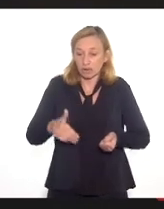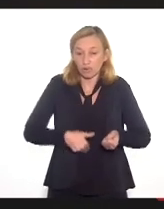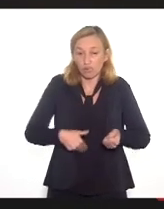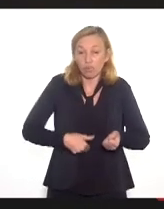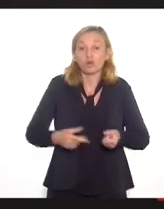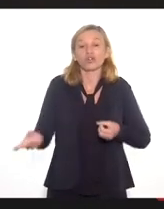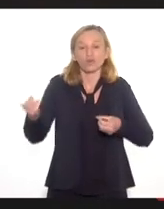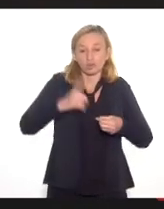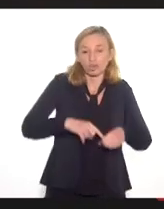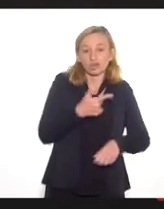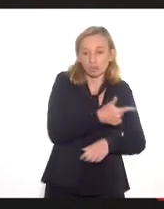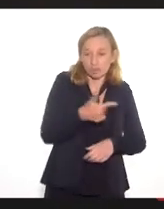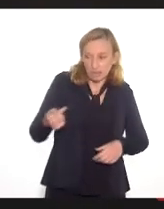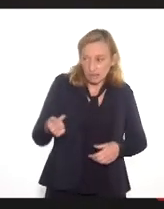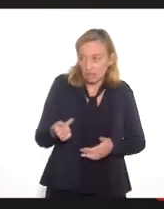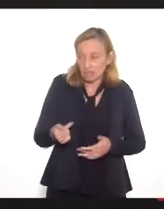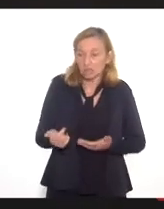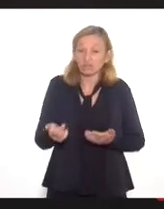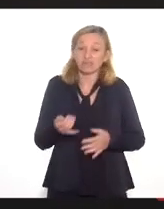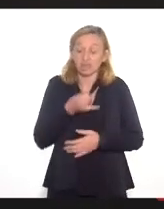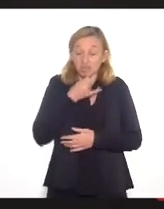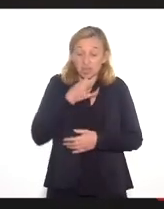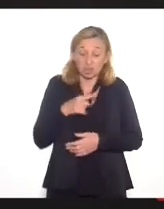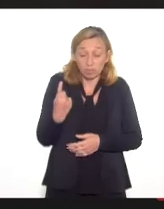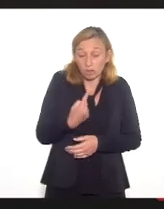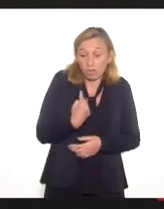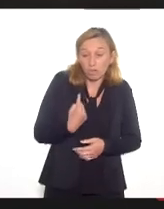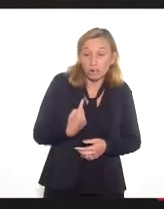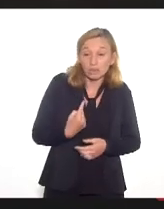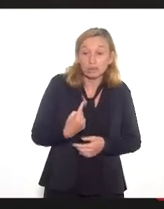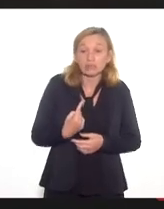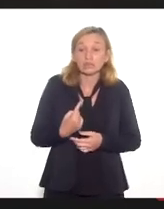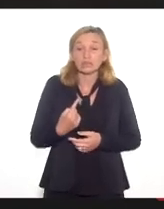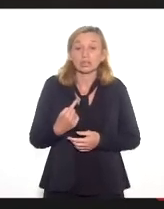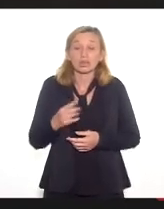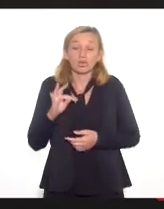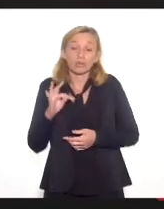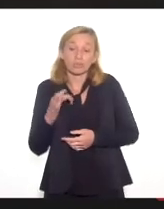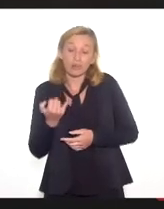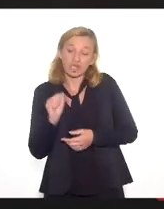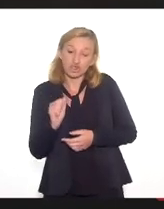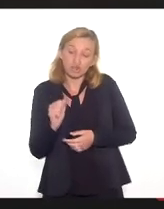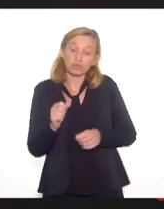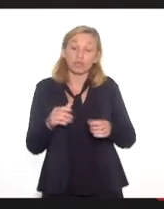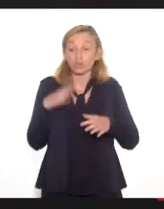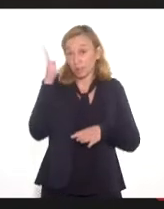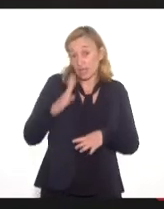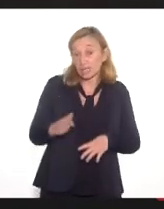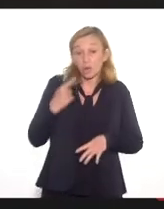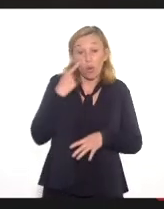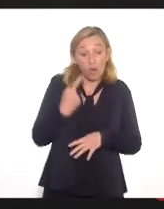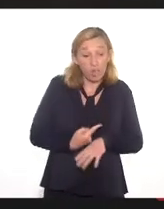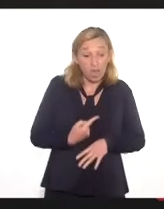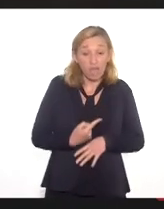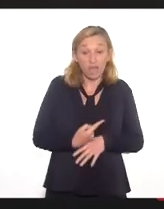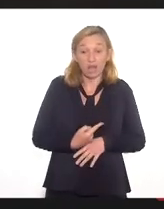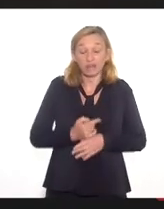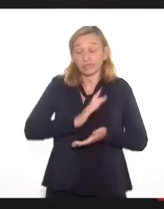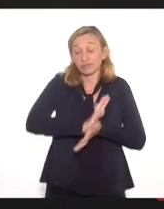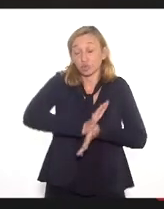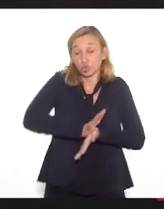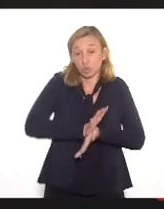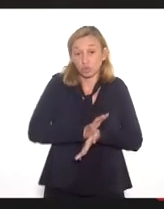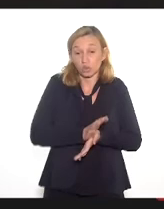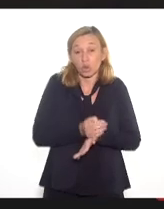voltar em 2017 e é uma derrota imensa para nós para o legado do Betinho e para o Brasil olhar a destruição